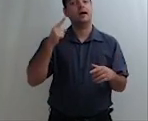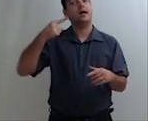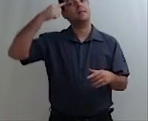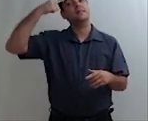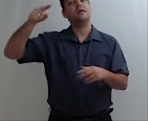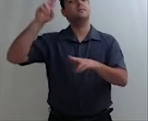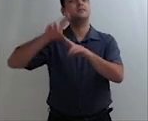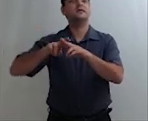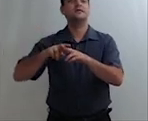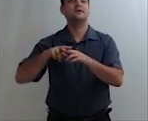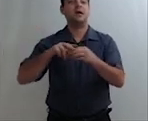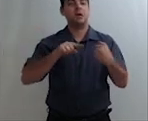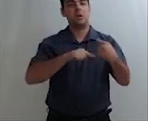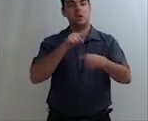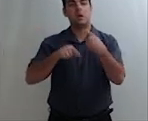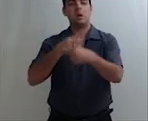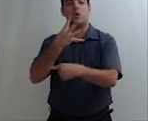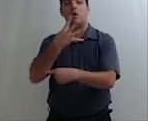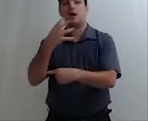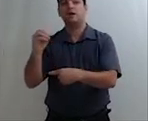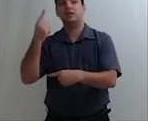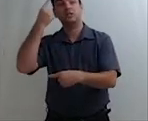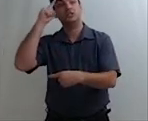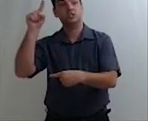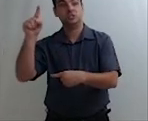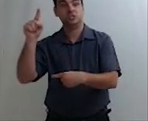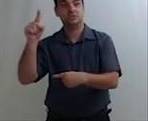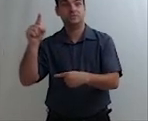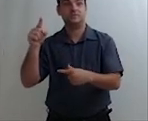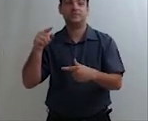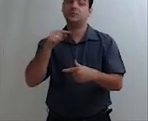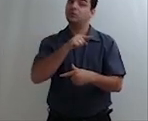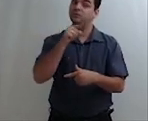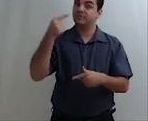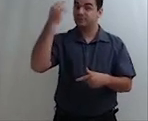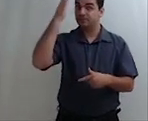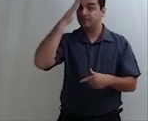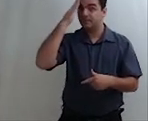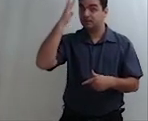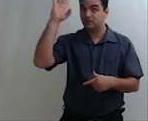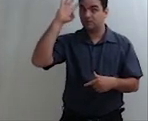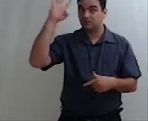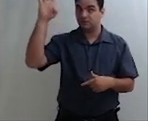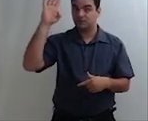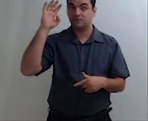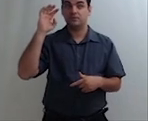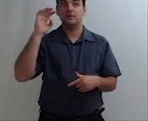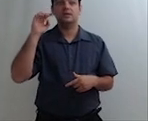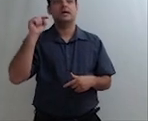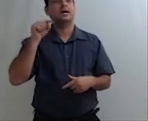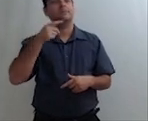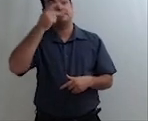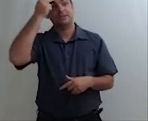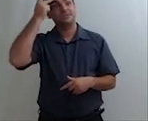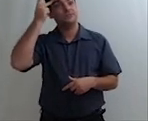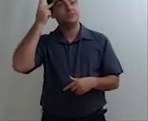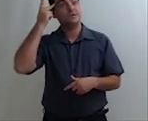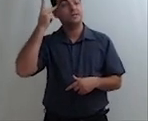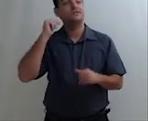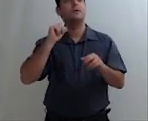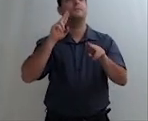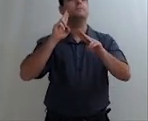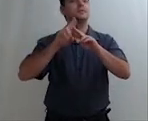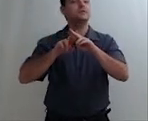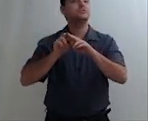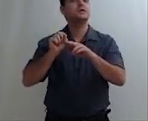né importante também deixar claro a vossa exci que o recorrente quando fora preso estava